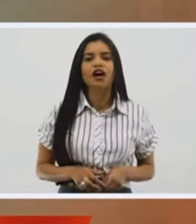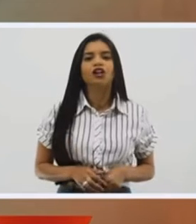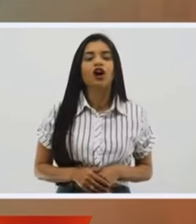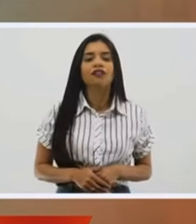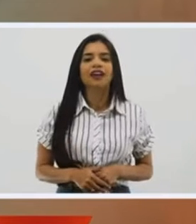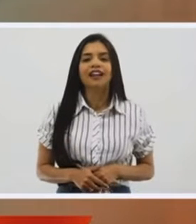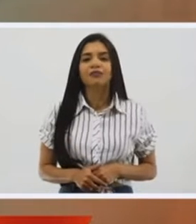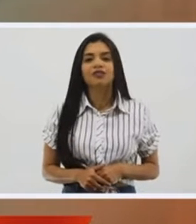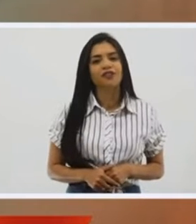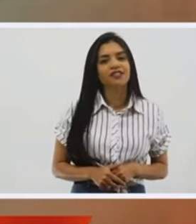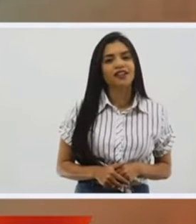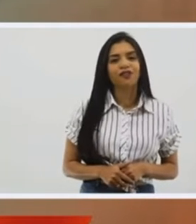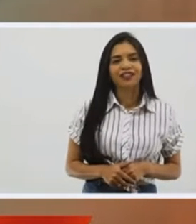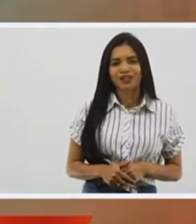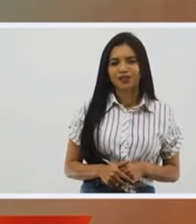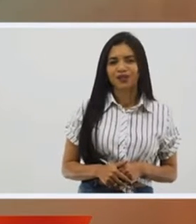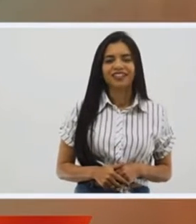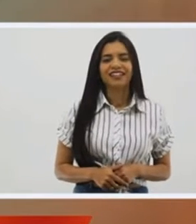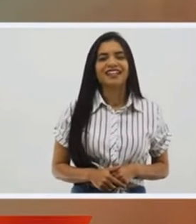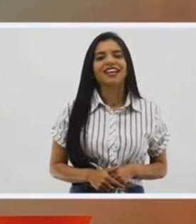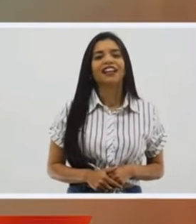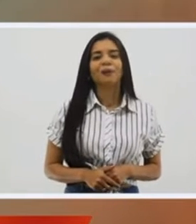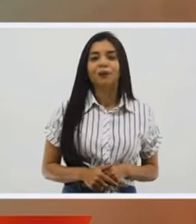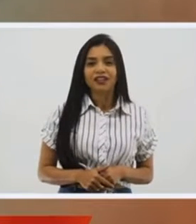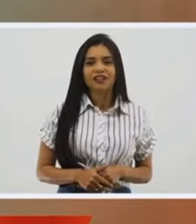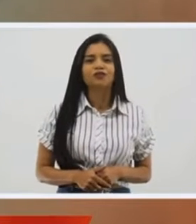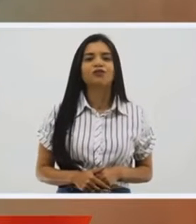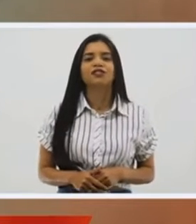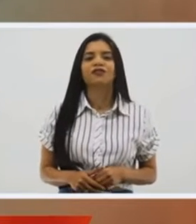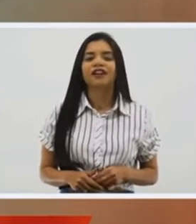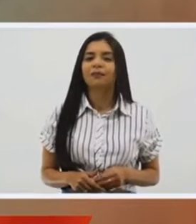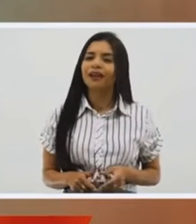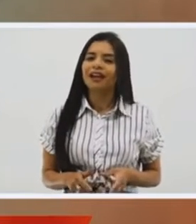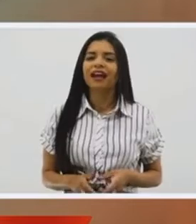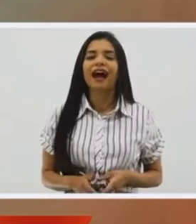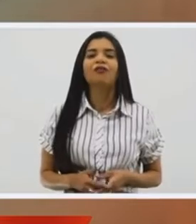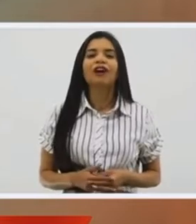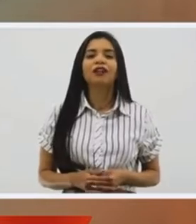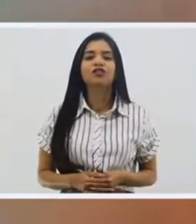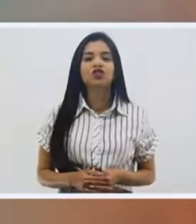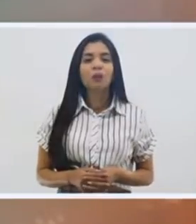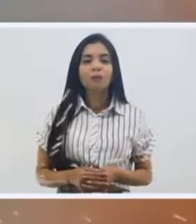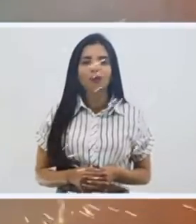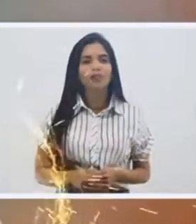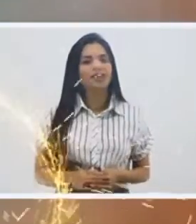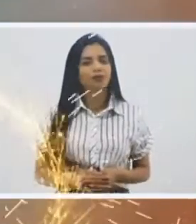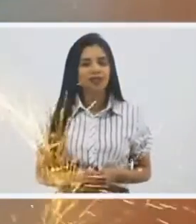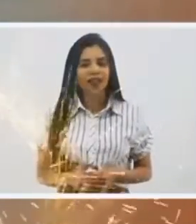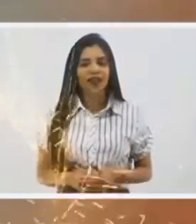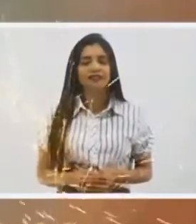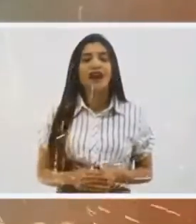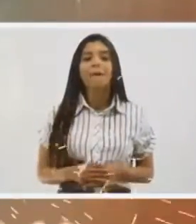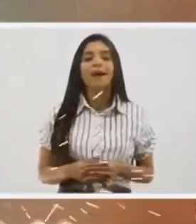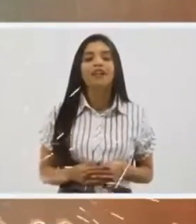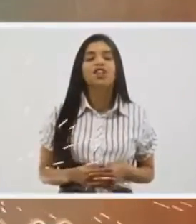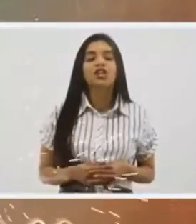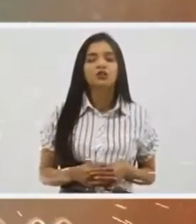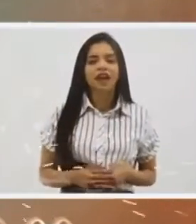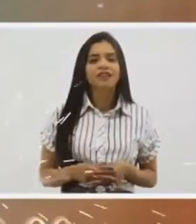mais, nós queremos te fazer a voltar a sorrir. Então, por isso, você vai também ganhar um valor de R$1.500.